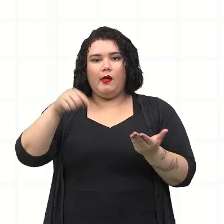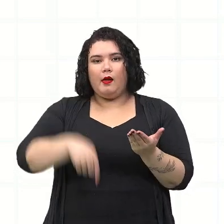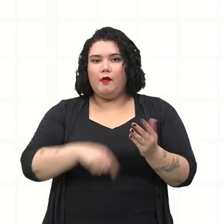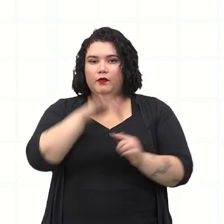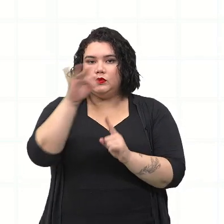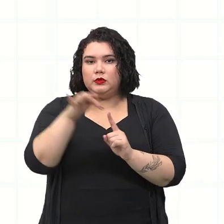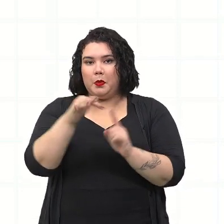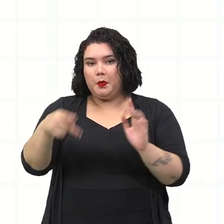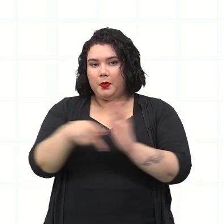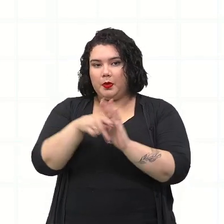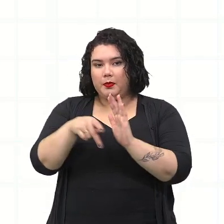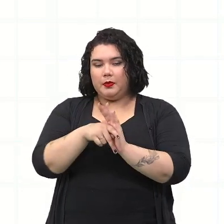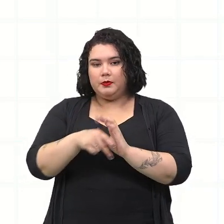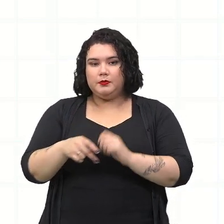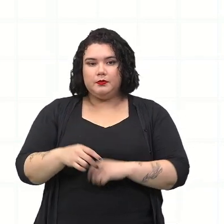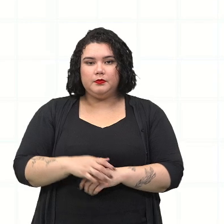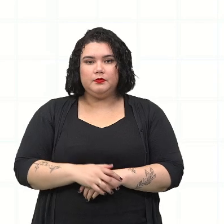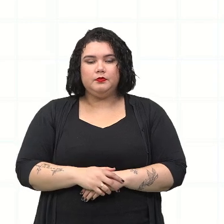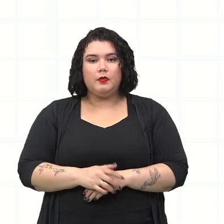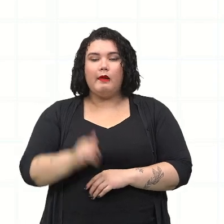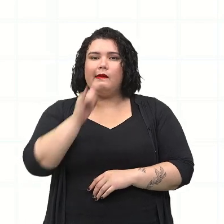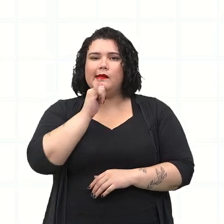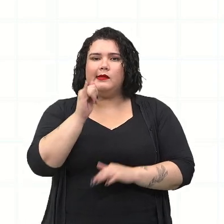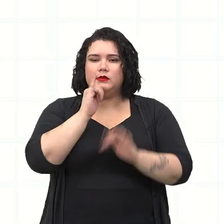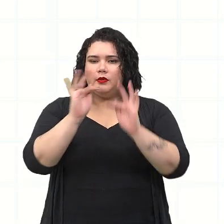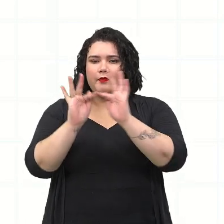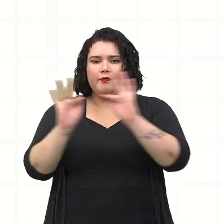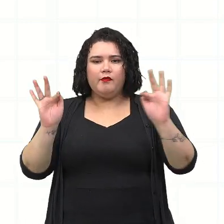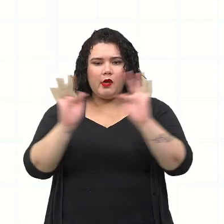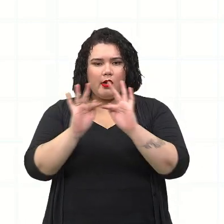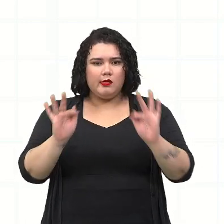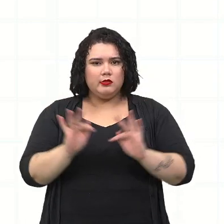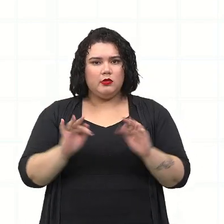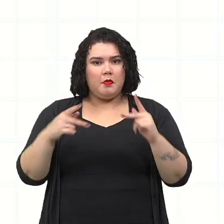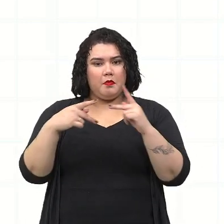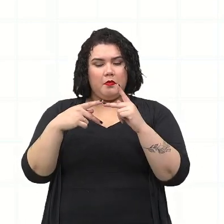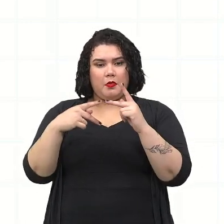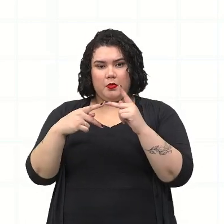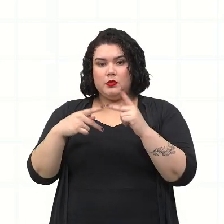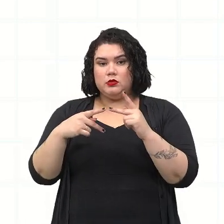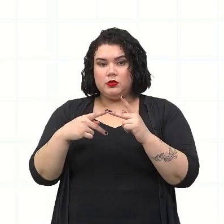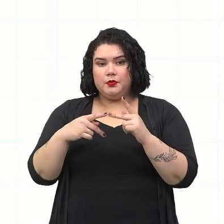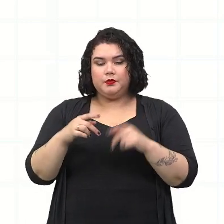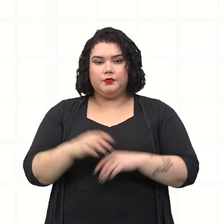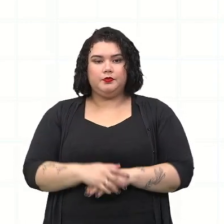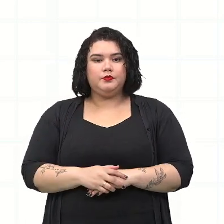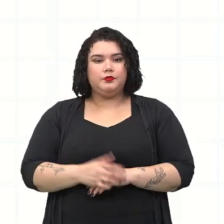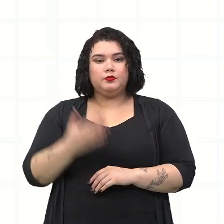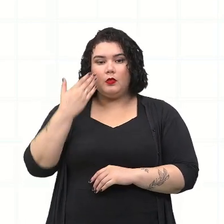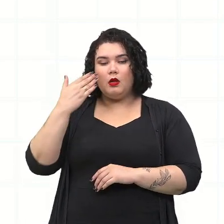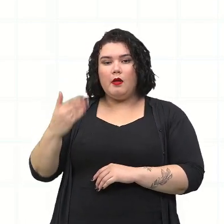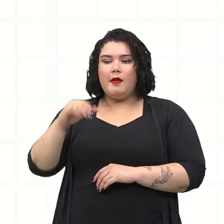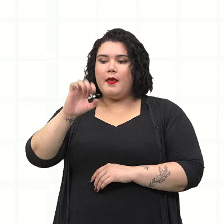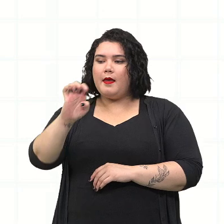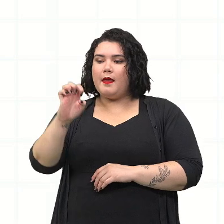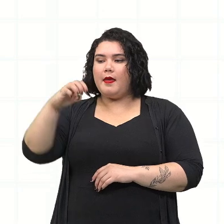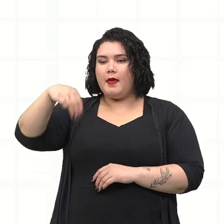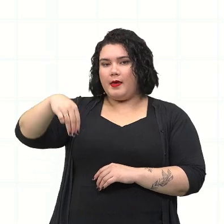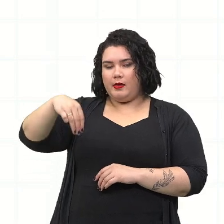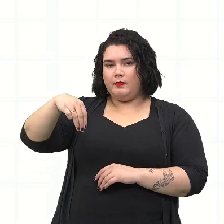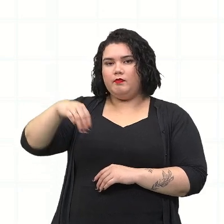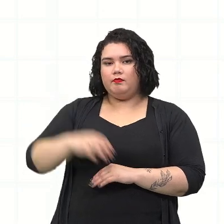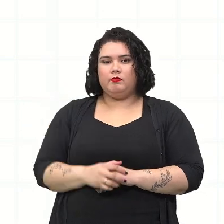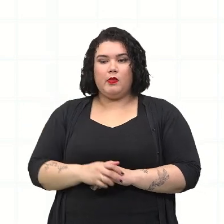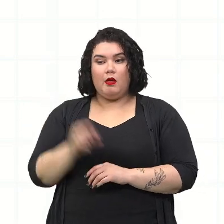função. Aqui alguns exemplos dessas preposições, como elas podem aparecer. Eu tenho aí o em. Ele